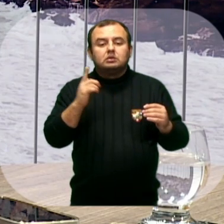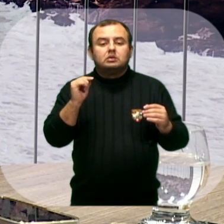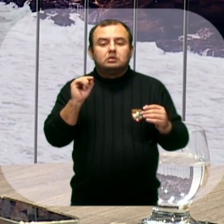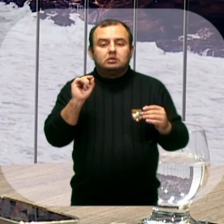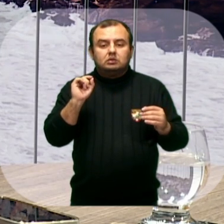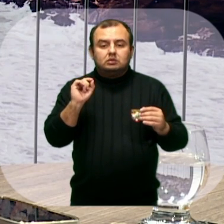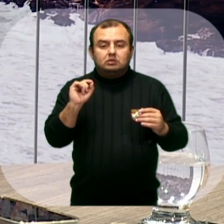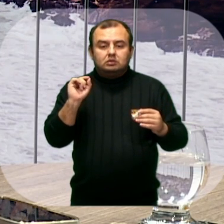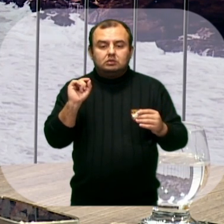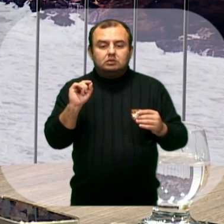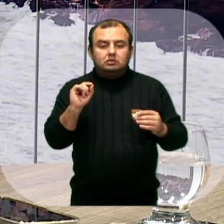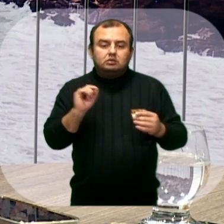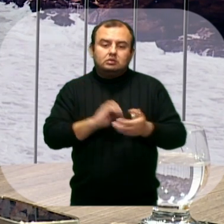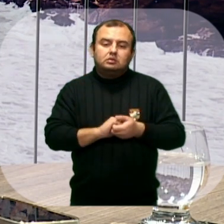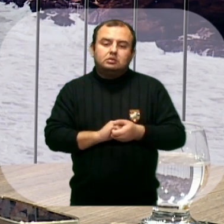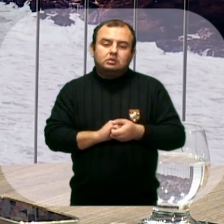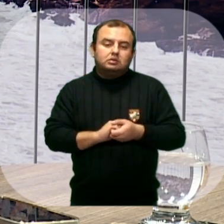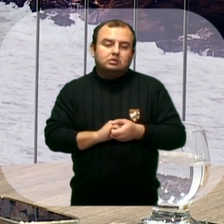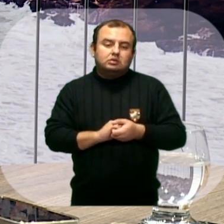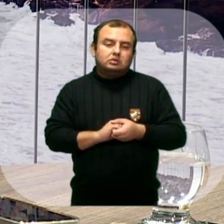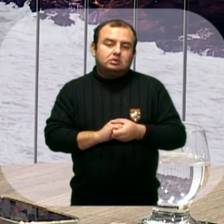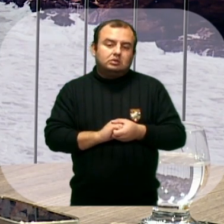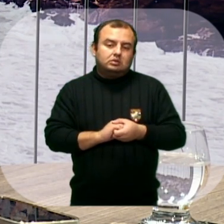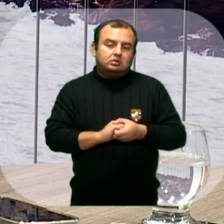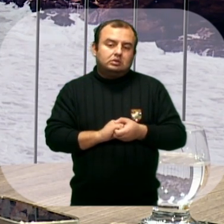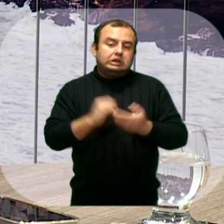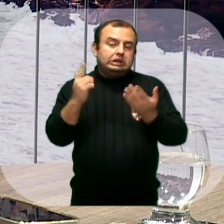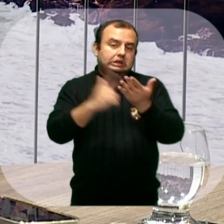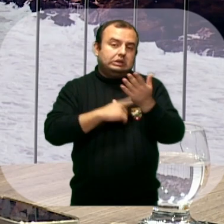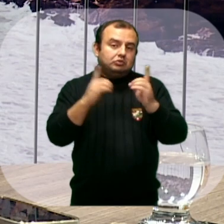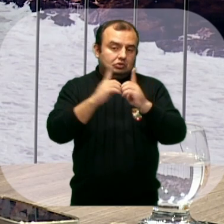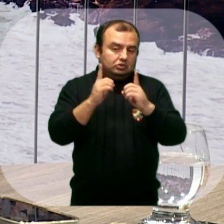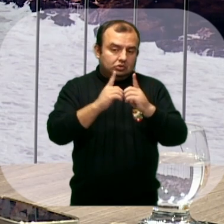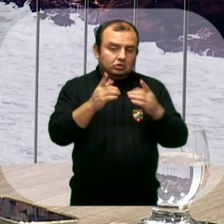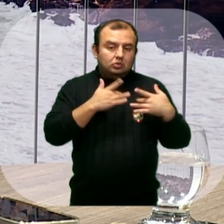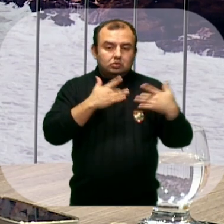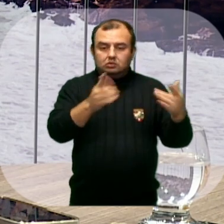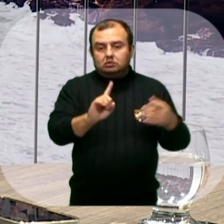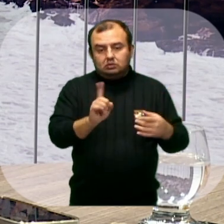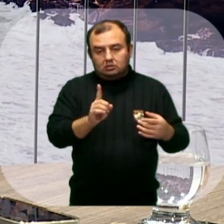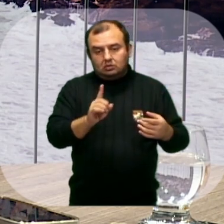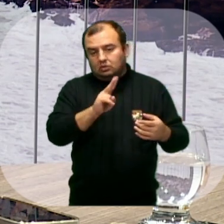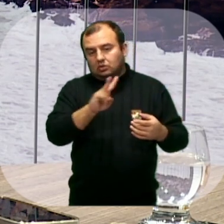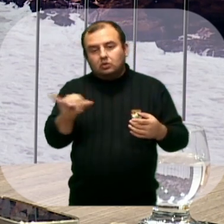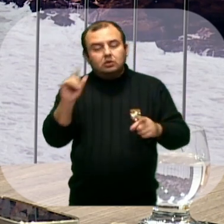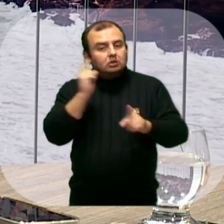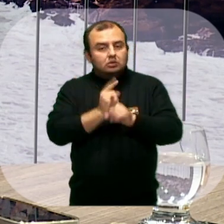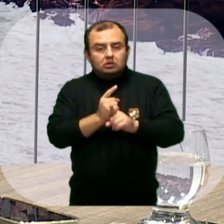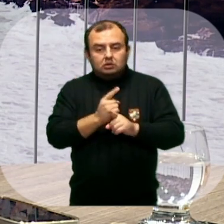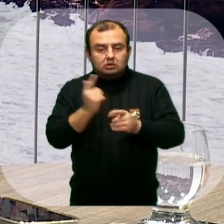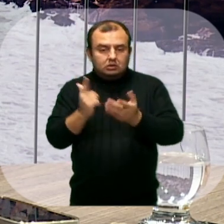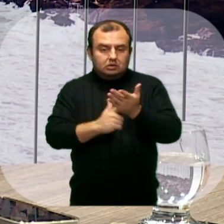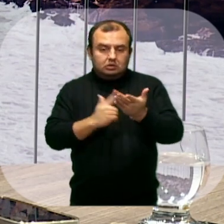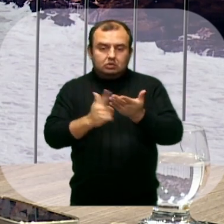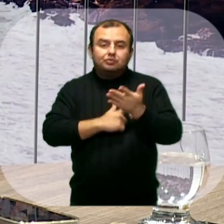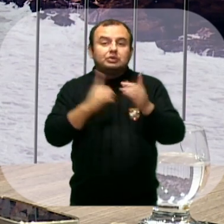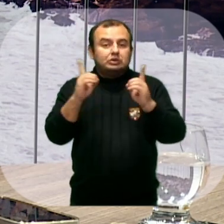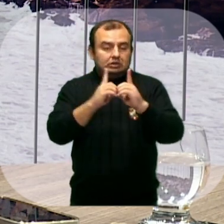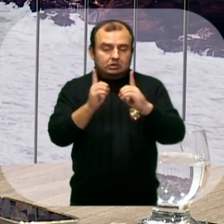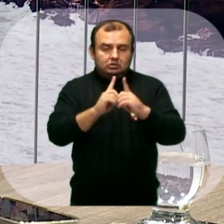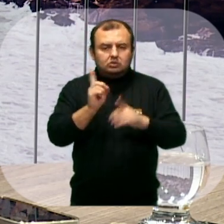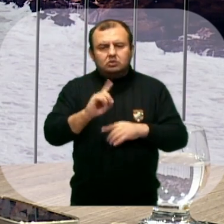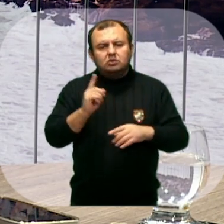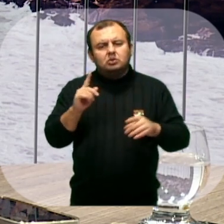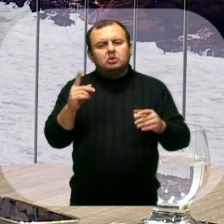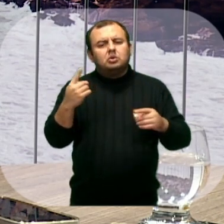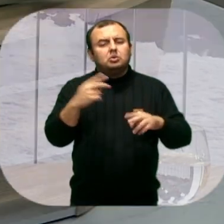acervo, nós não recebemos livros didáticos como doação. Então, você não vai encontrar livros didáticos, porque isso